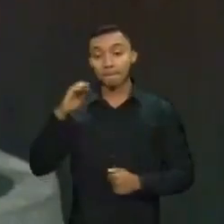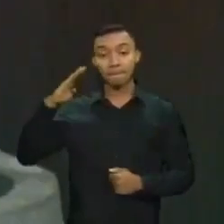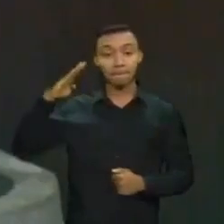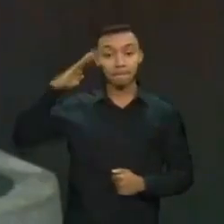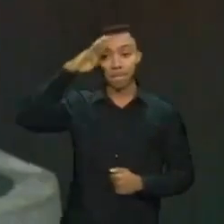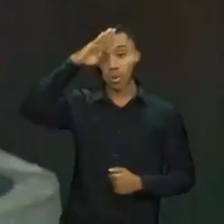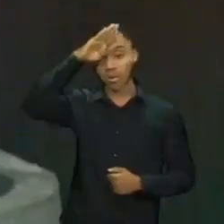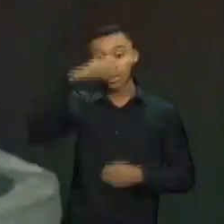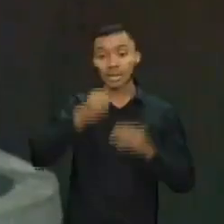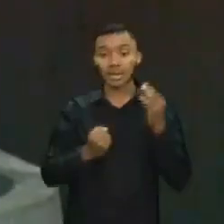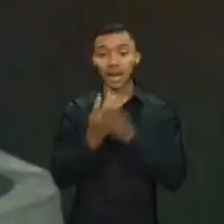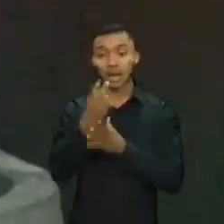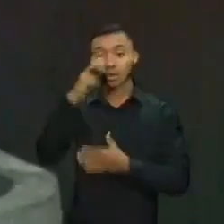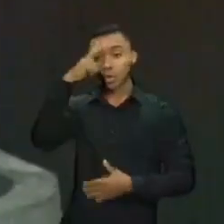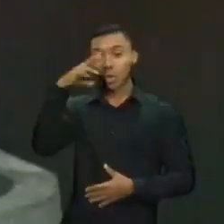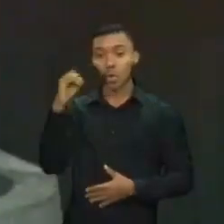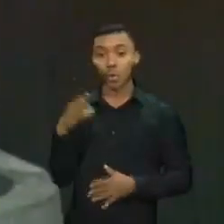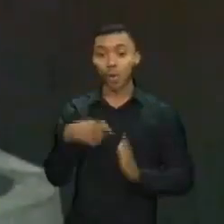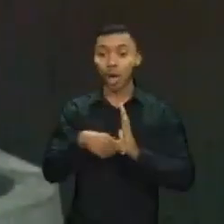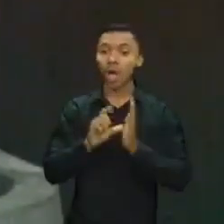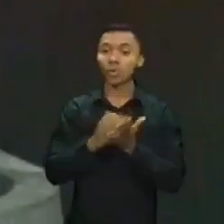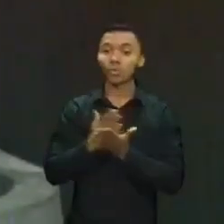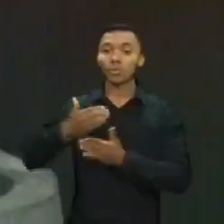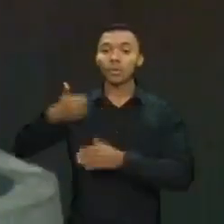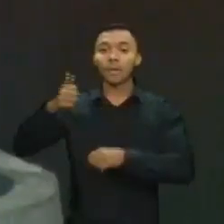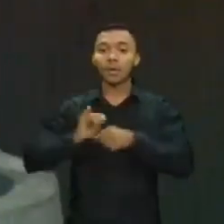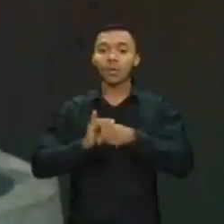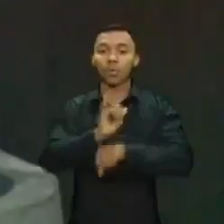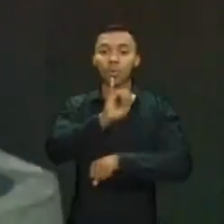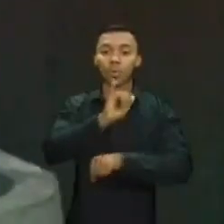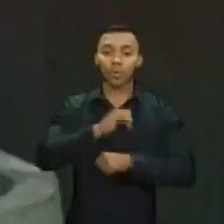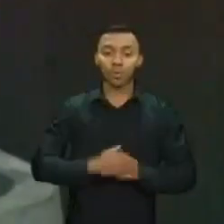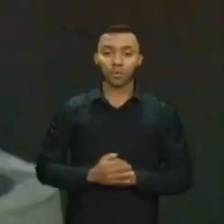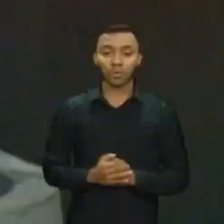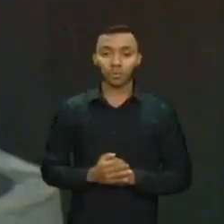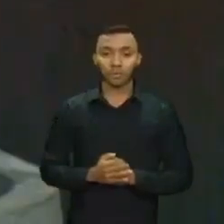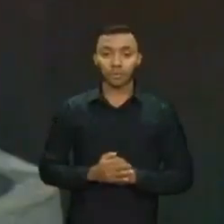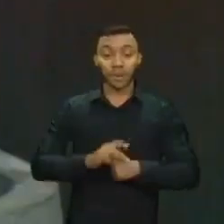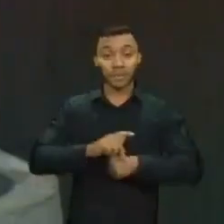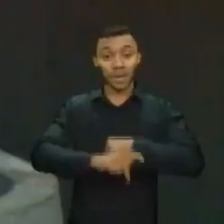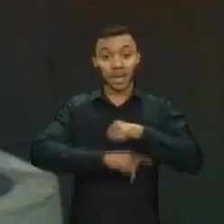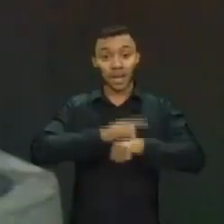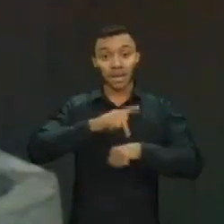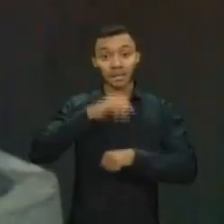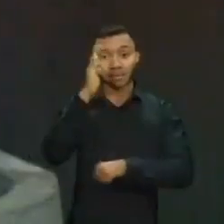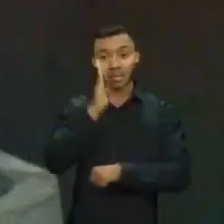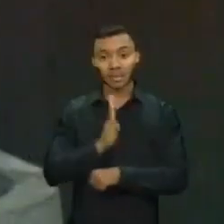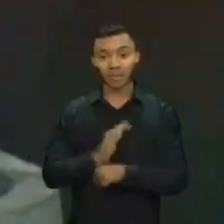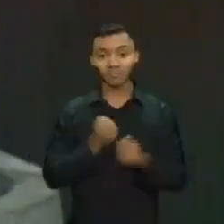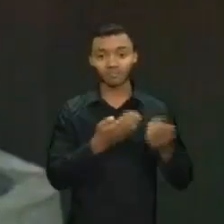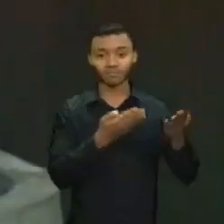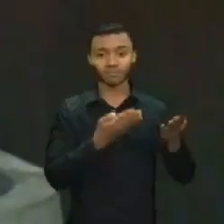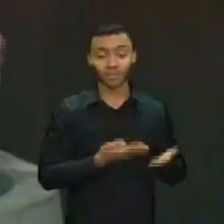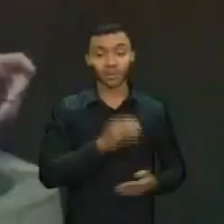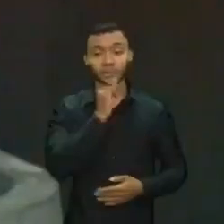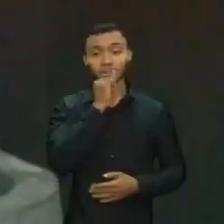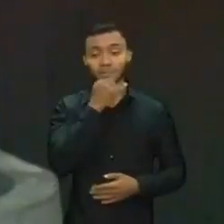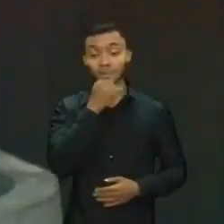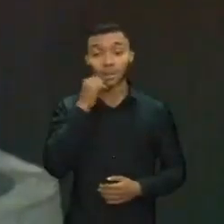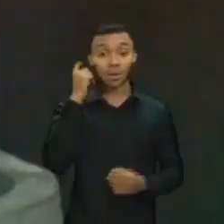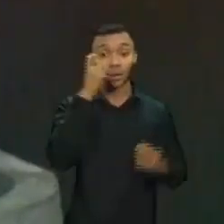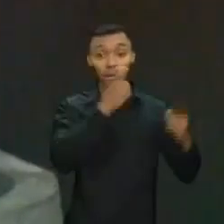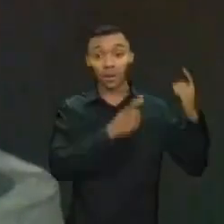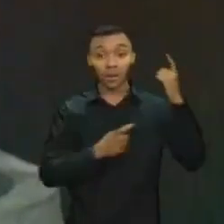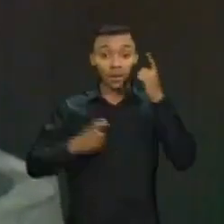golpe. O Brasil é hoje fonte de preocupação em nível internacional, não